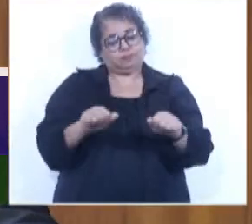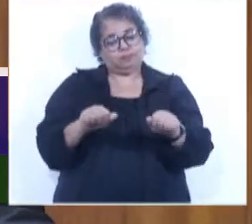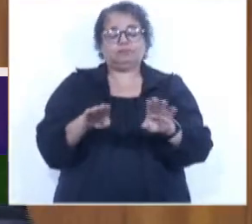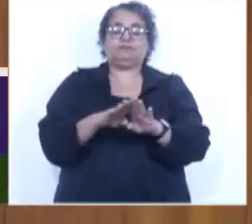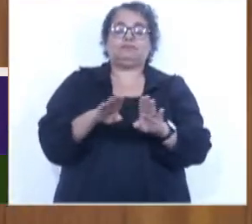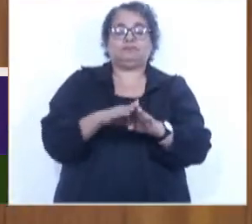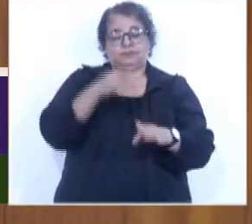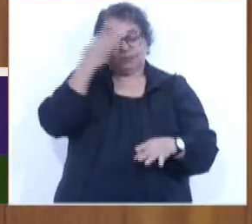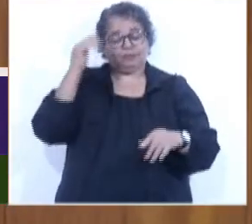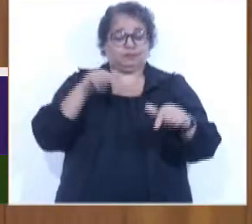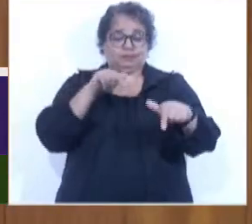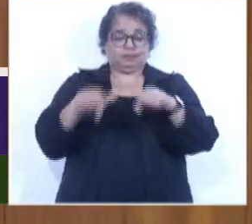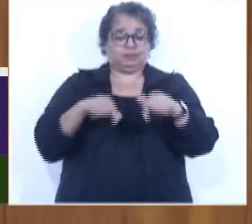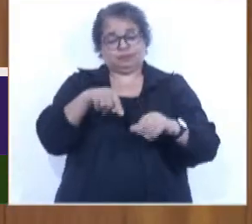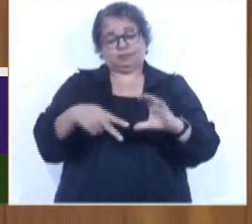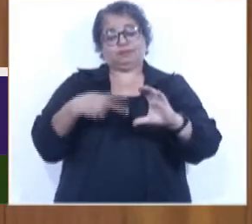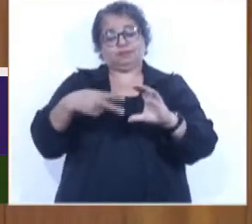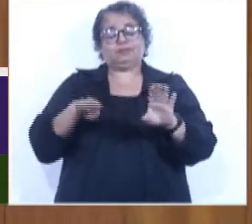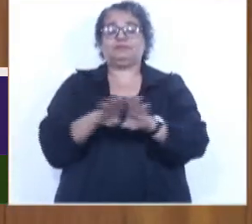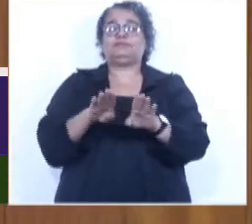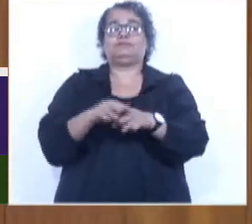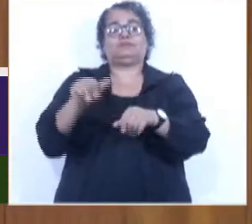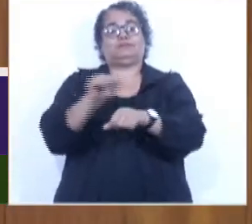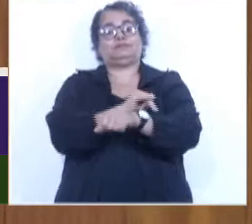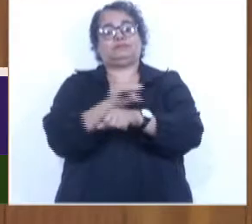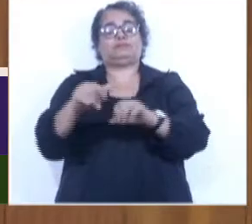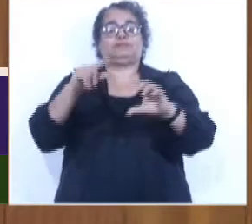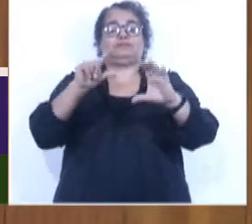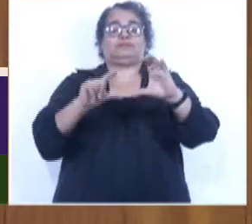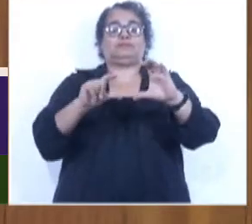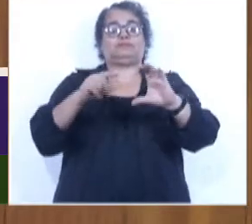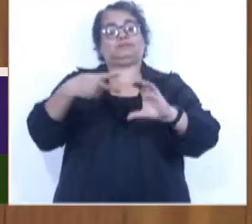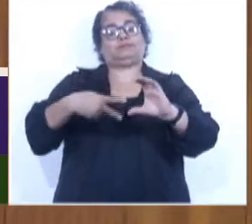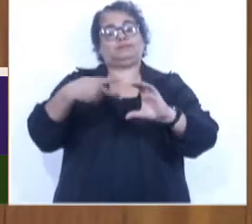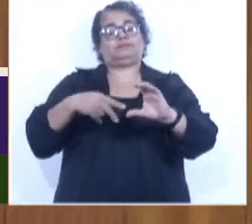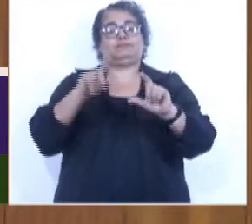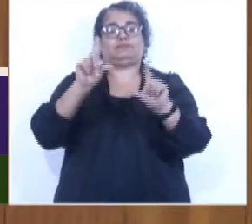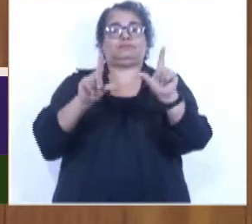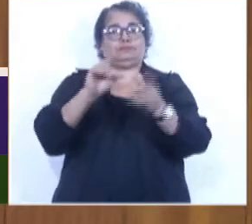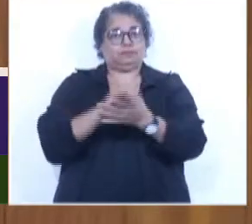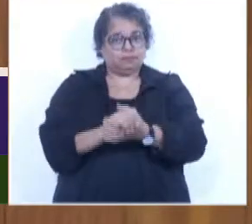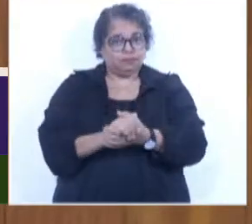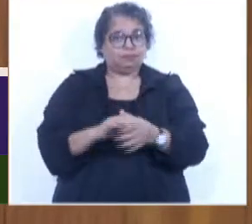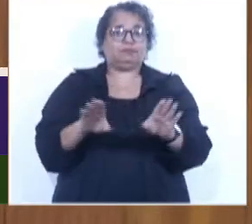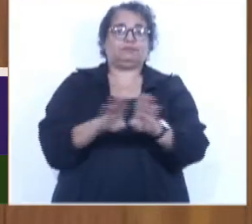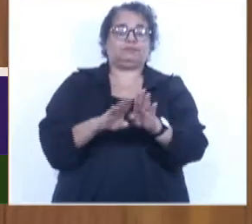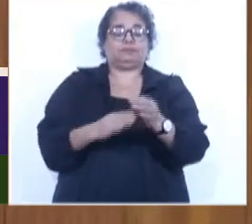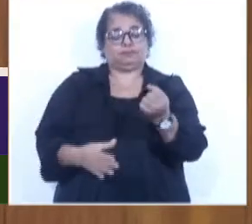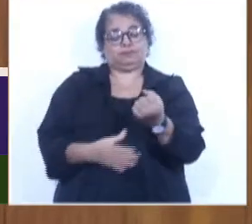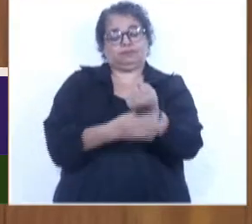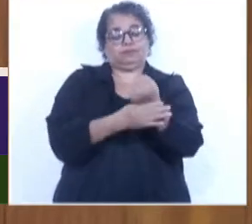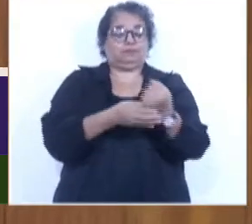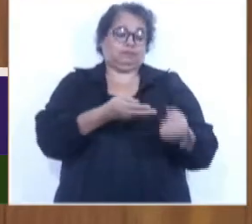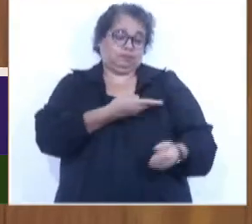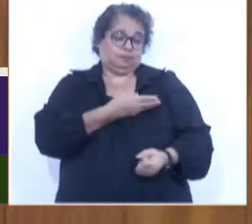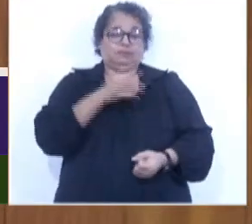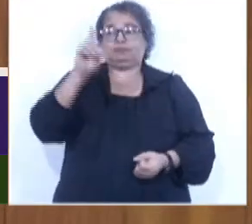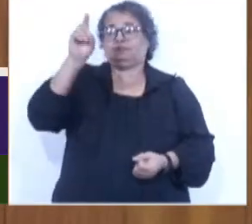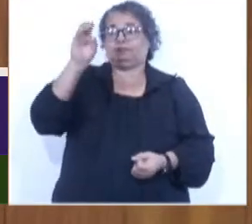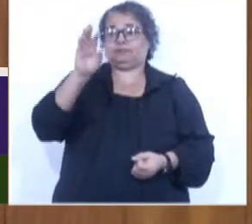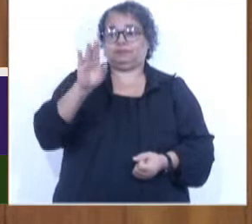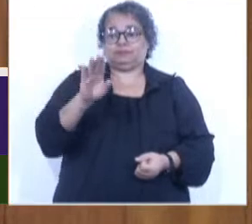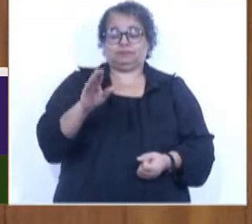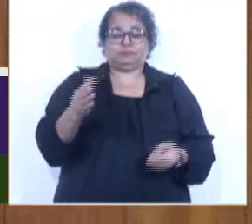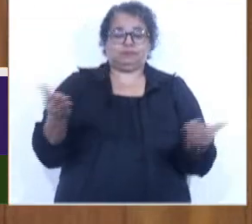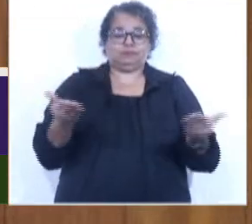serventuários o pessoal que nos assiste através da TV Câmara aos nossos amigos de seguranças Que Deus os abençoe no dia de